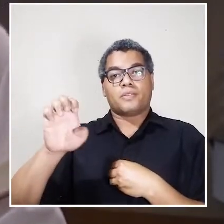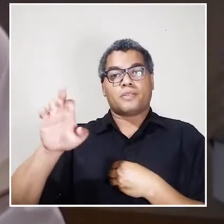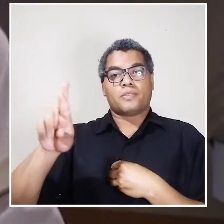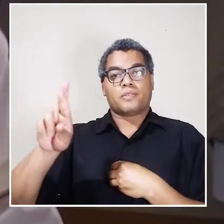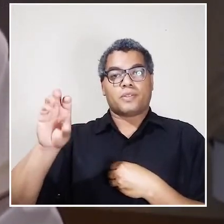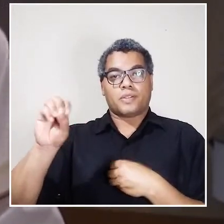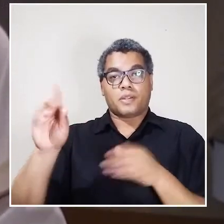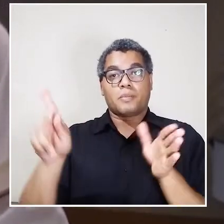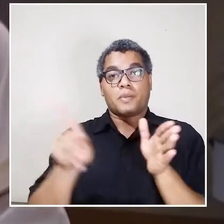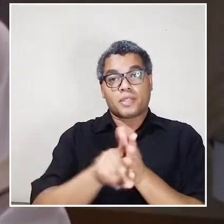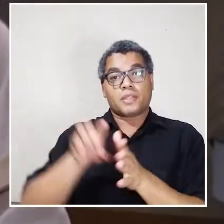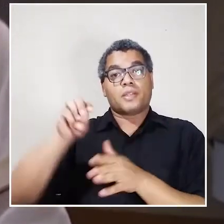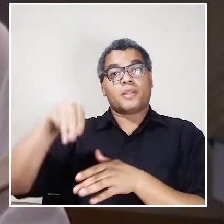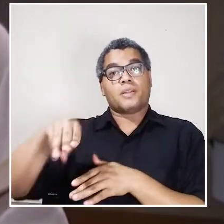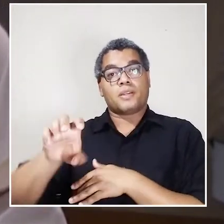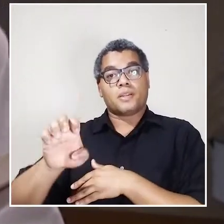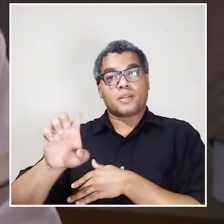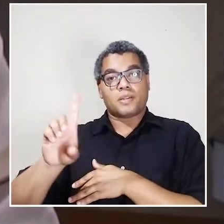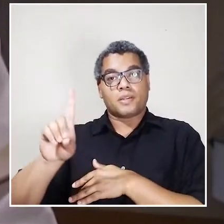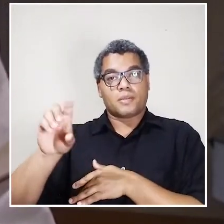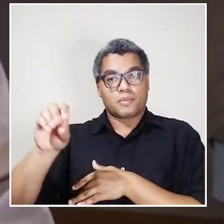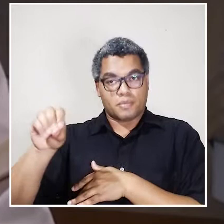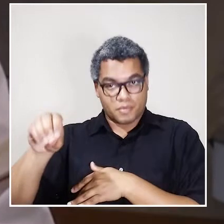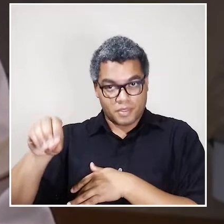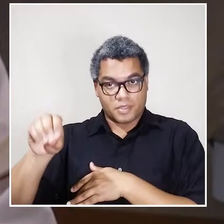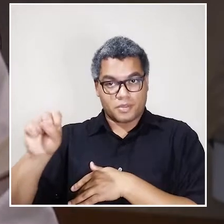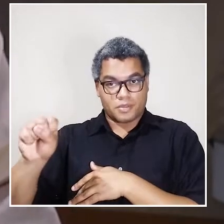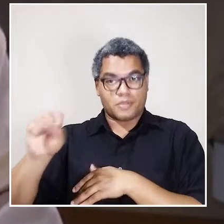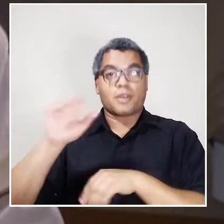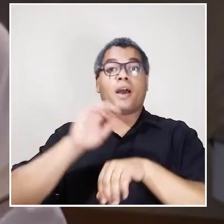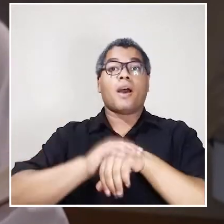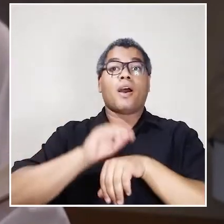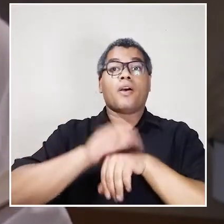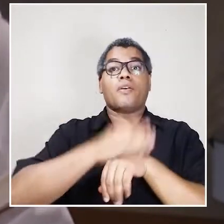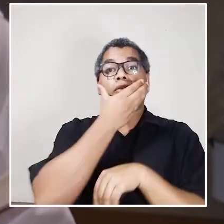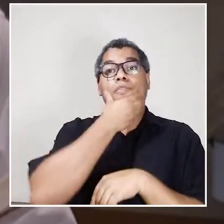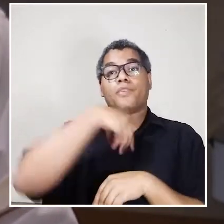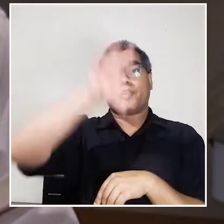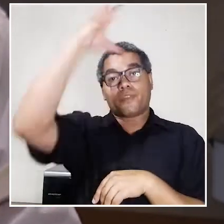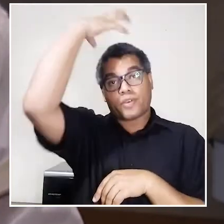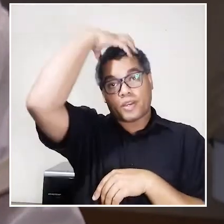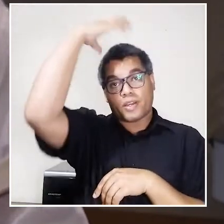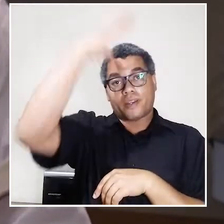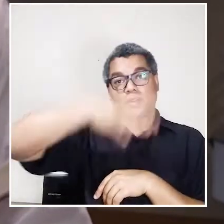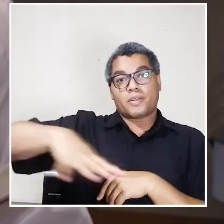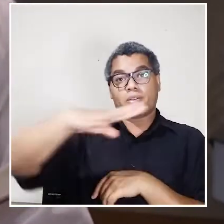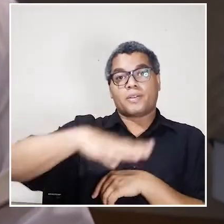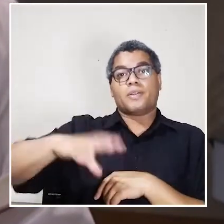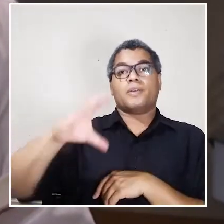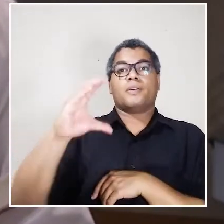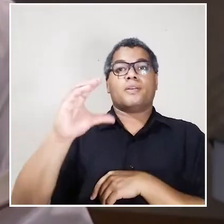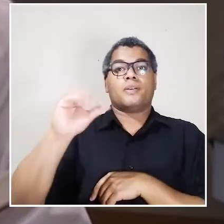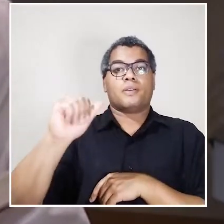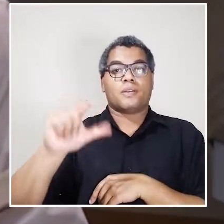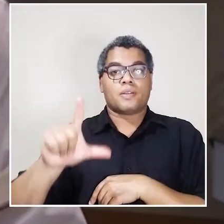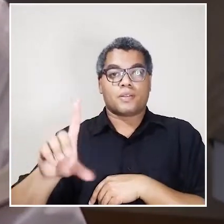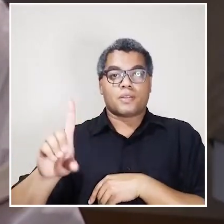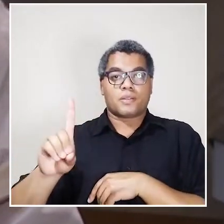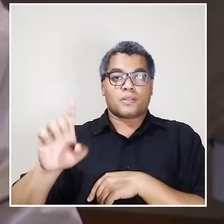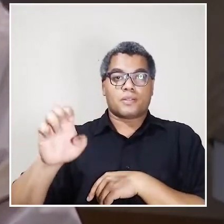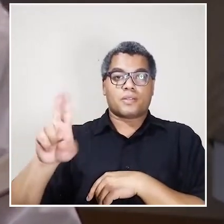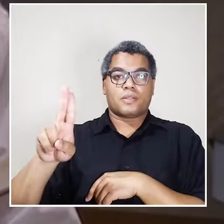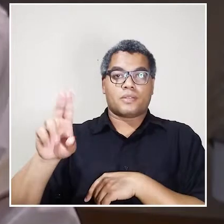dos Medos, o qual foi constituído rei sobre o reino dos caldeus, no primeiro ano do seu